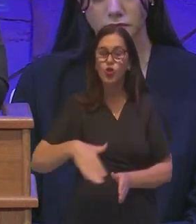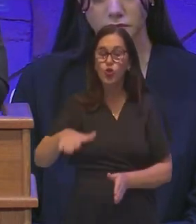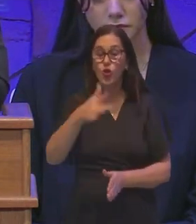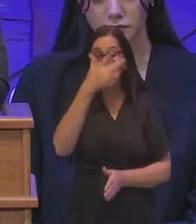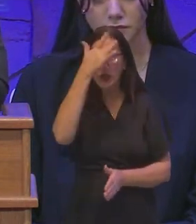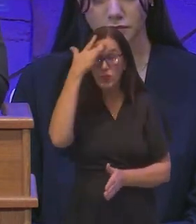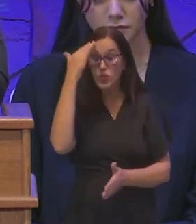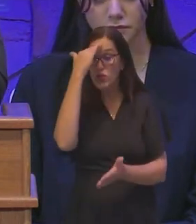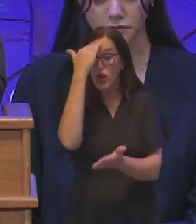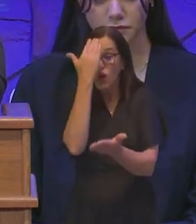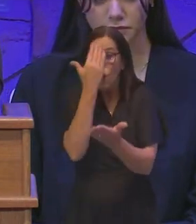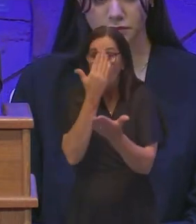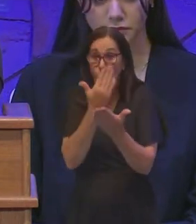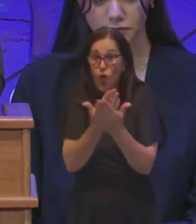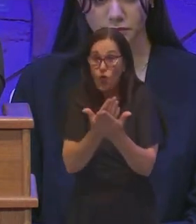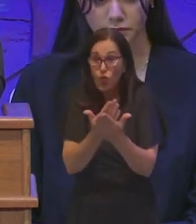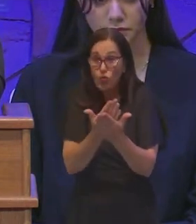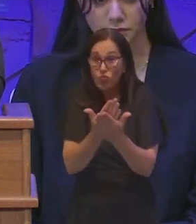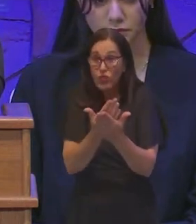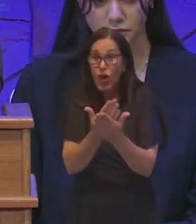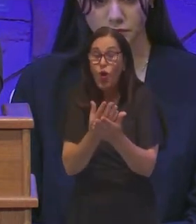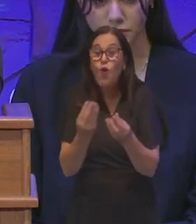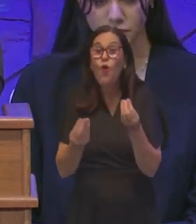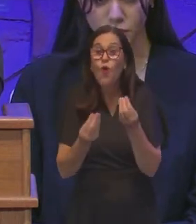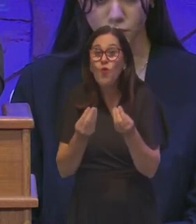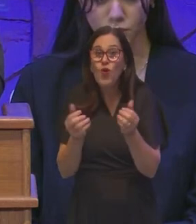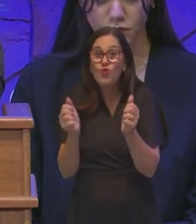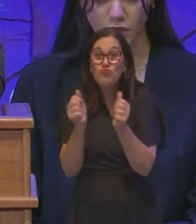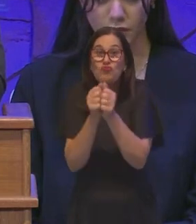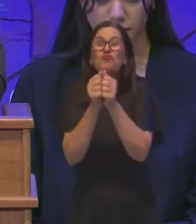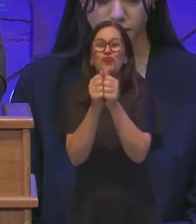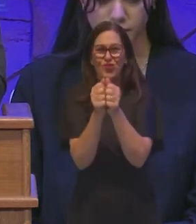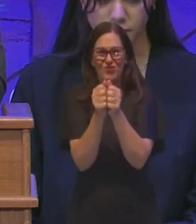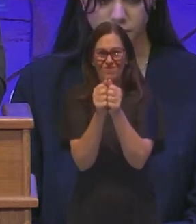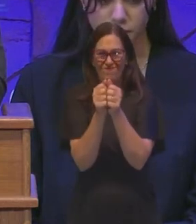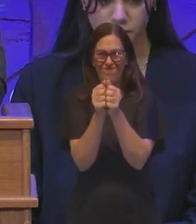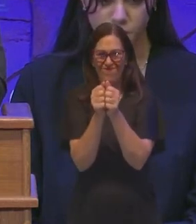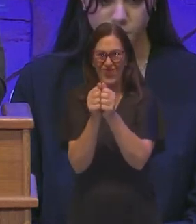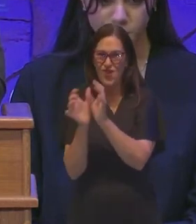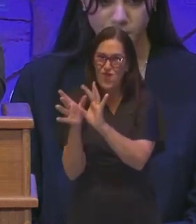que criam estavam juntos.